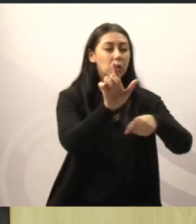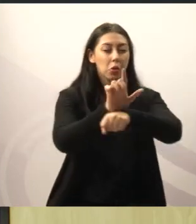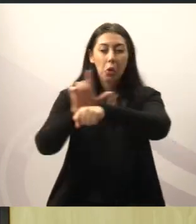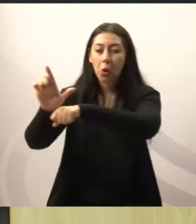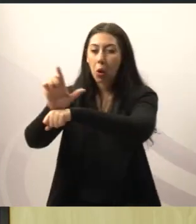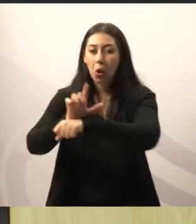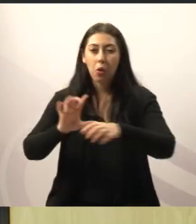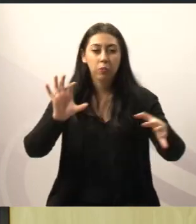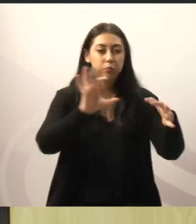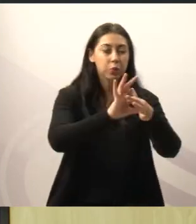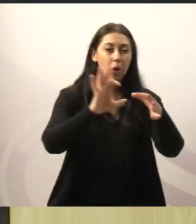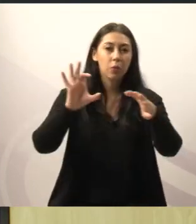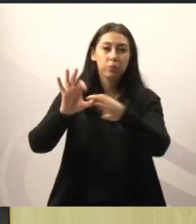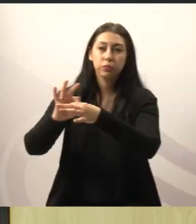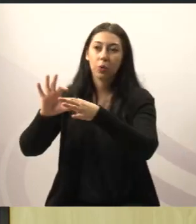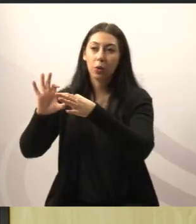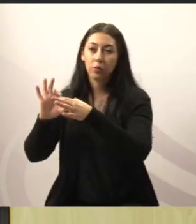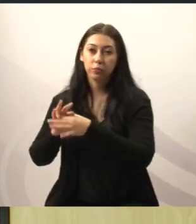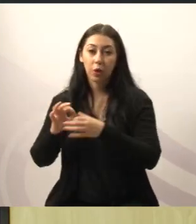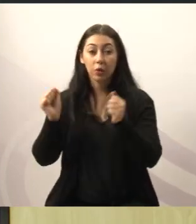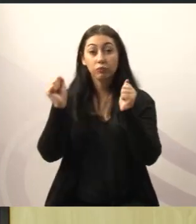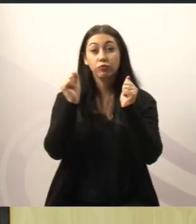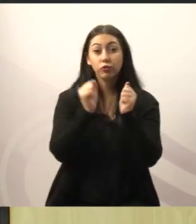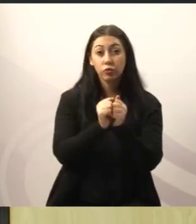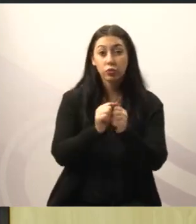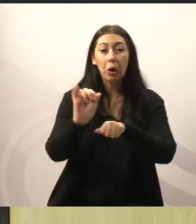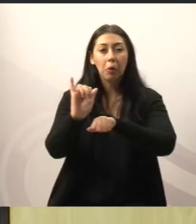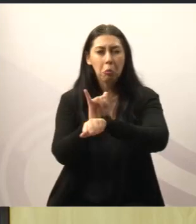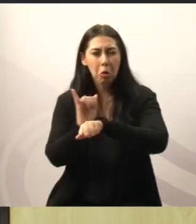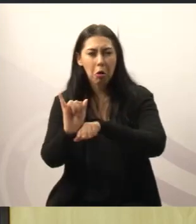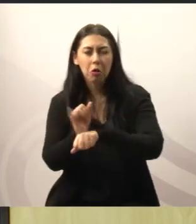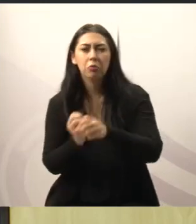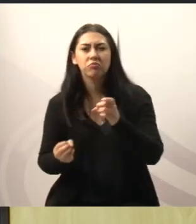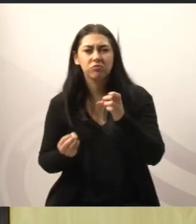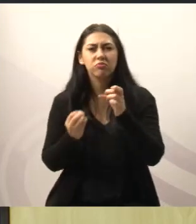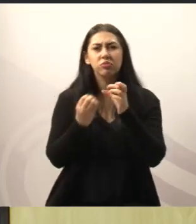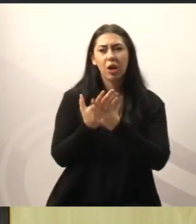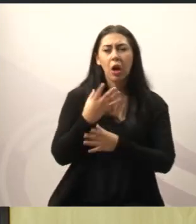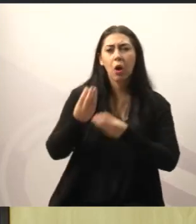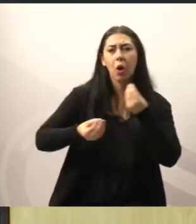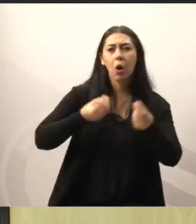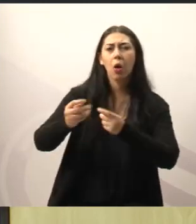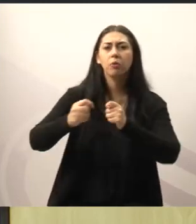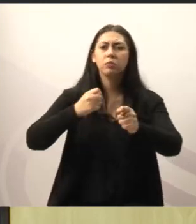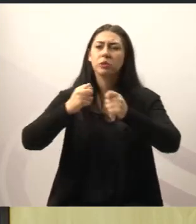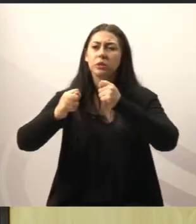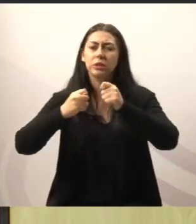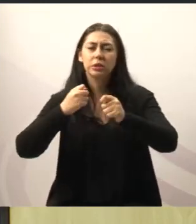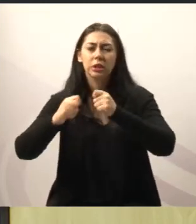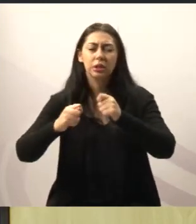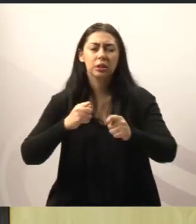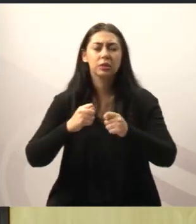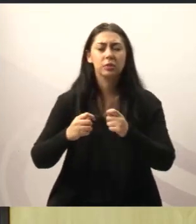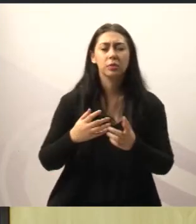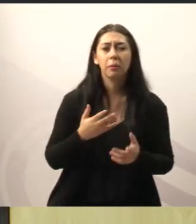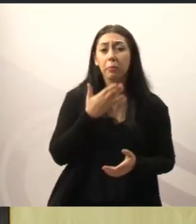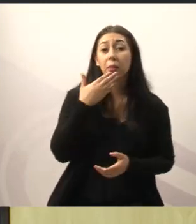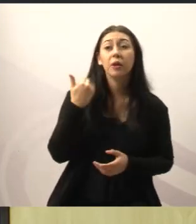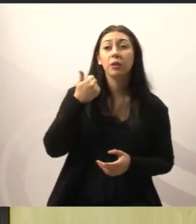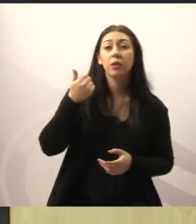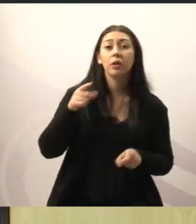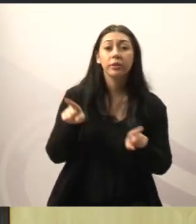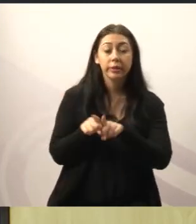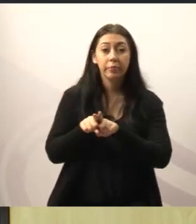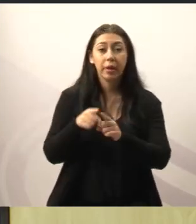comissão especial do Covid-19 de desenvolvimento econômico e social e juntos apresentar um regramento de horário de